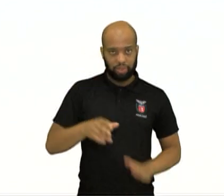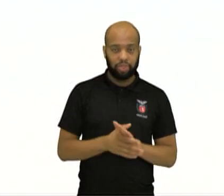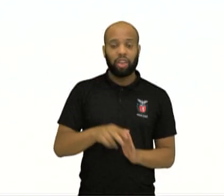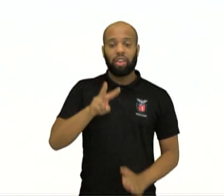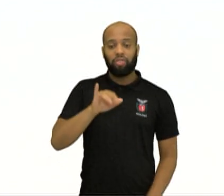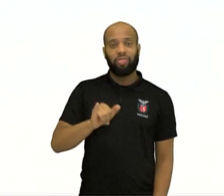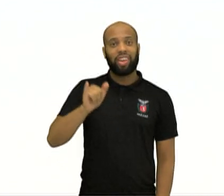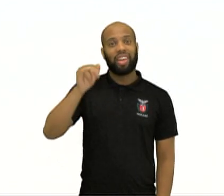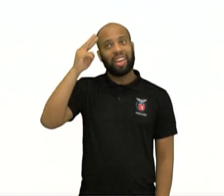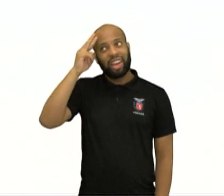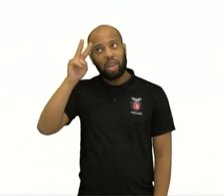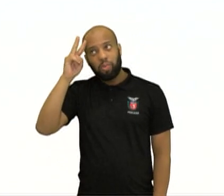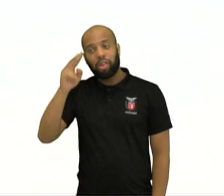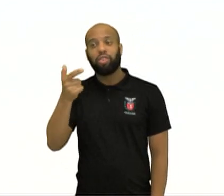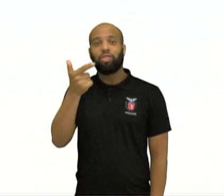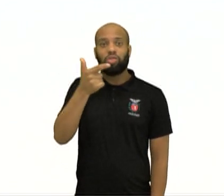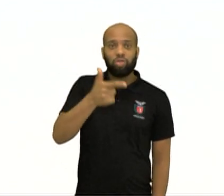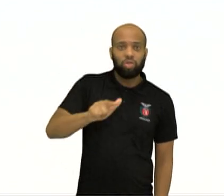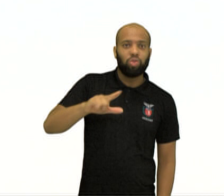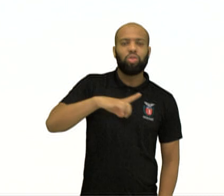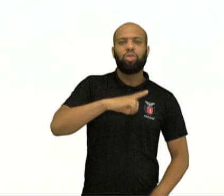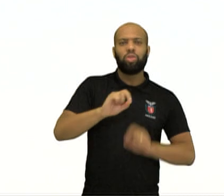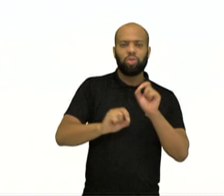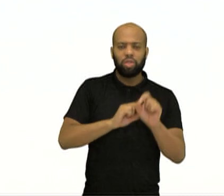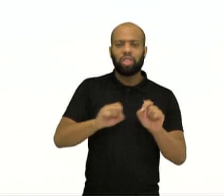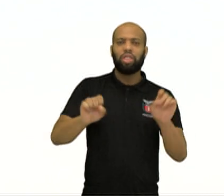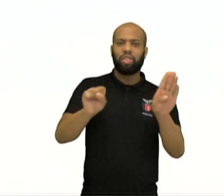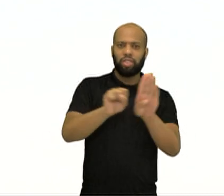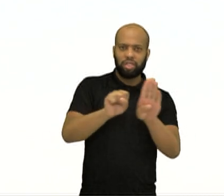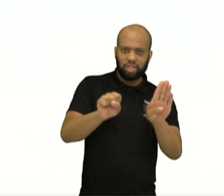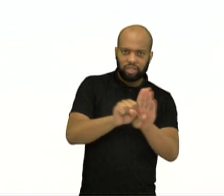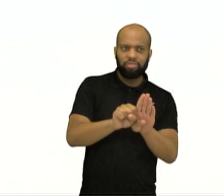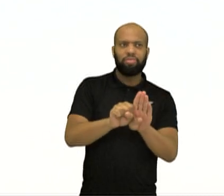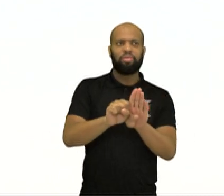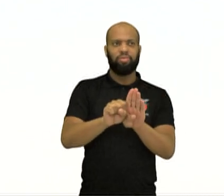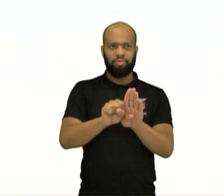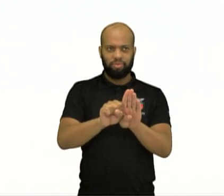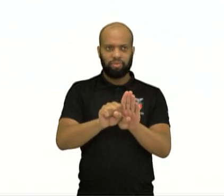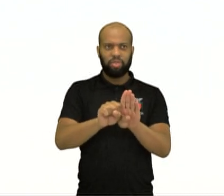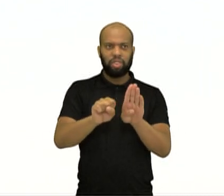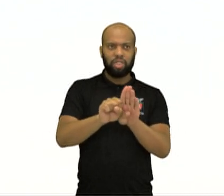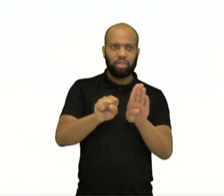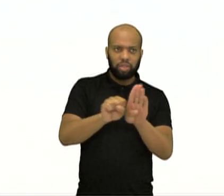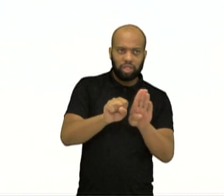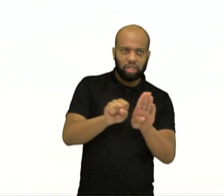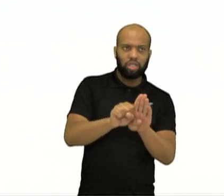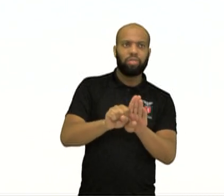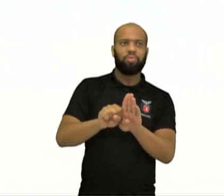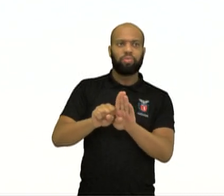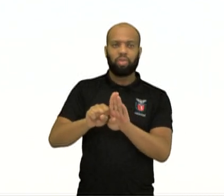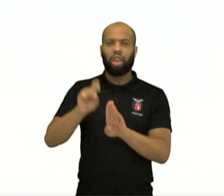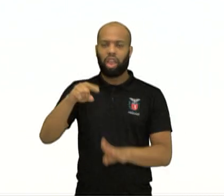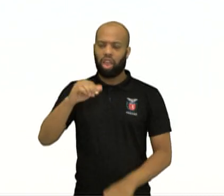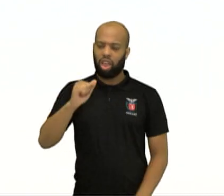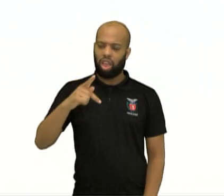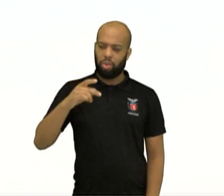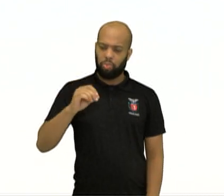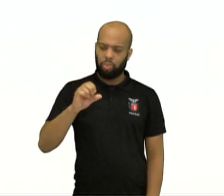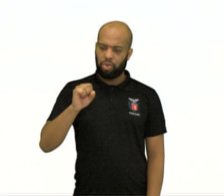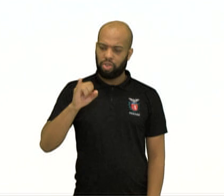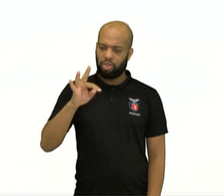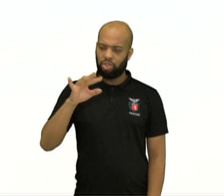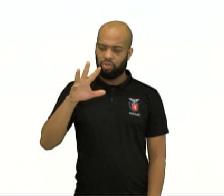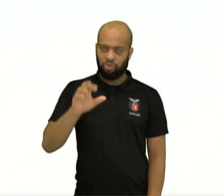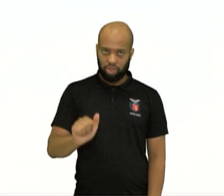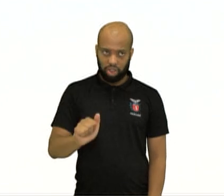relembrar as subordinadas, substantivas, apositivas, né? E rever as orações